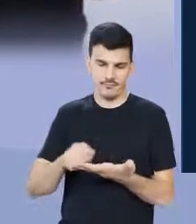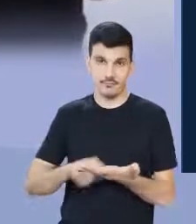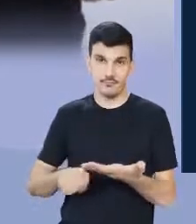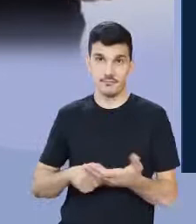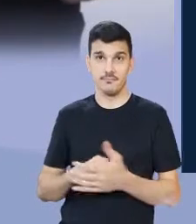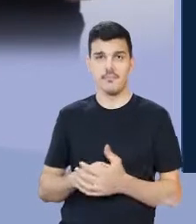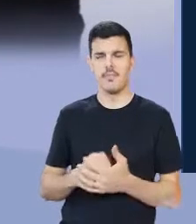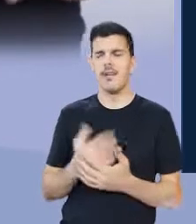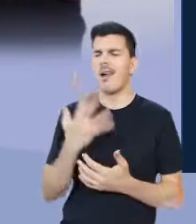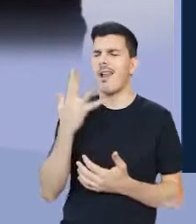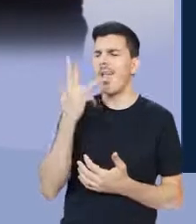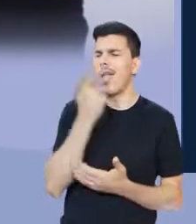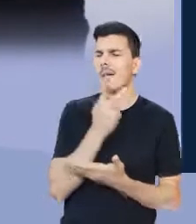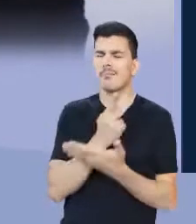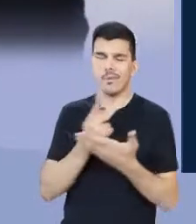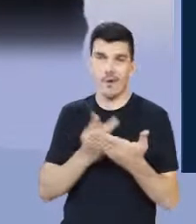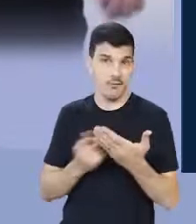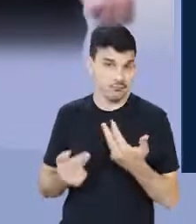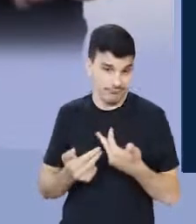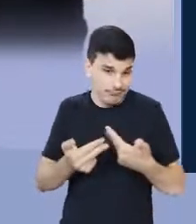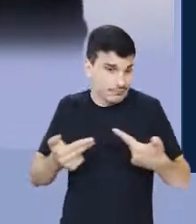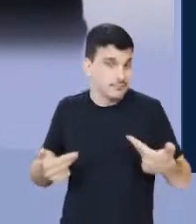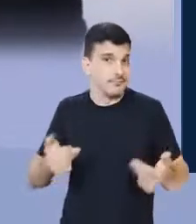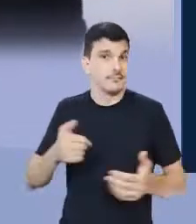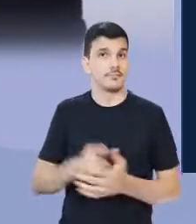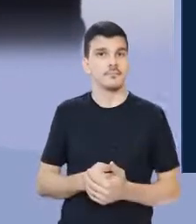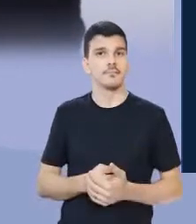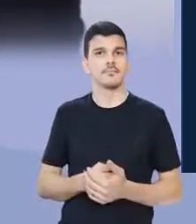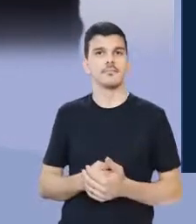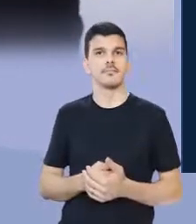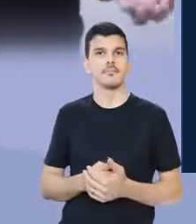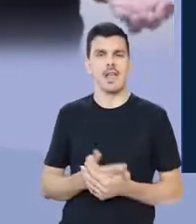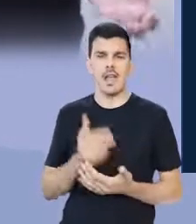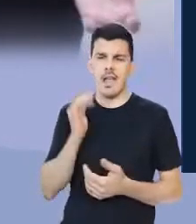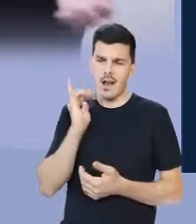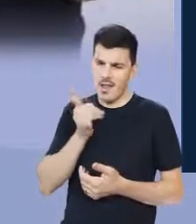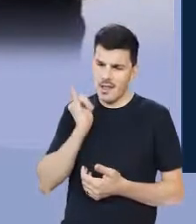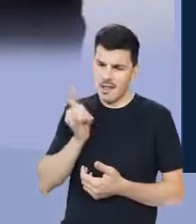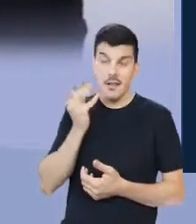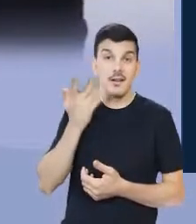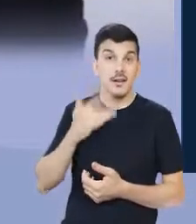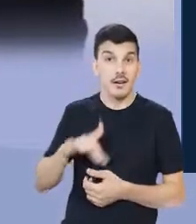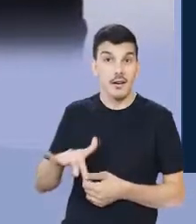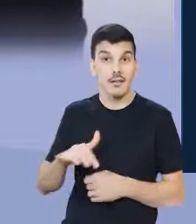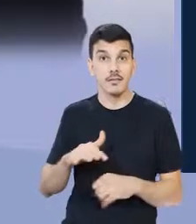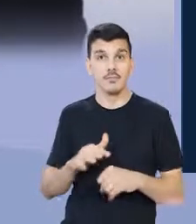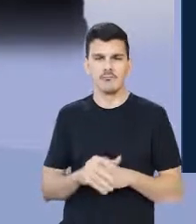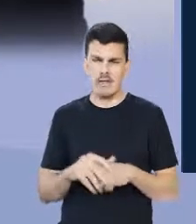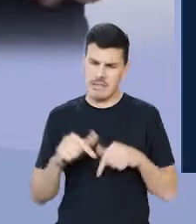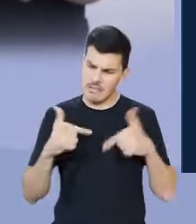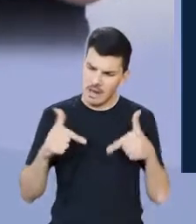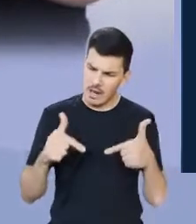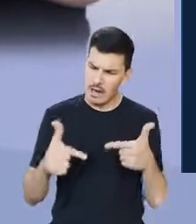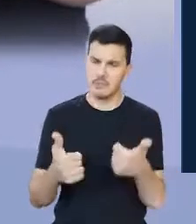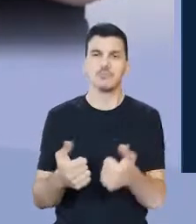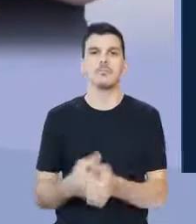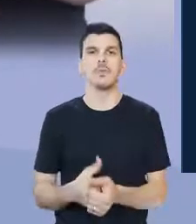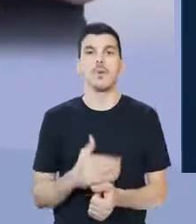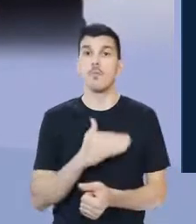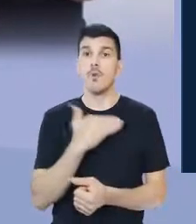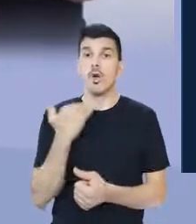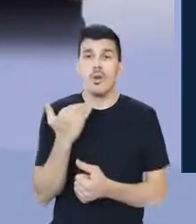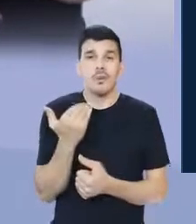compôs lindos poemas haikais, literatura infanto-juvenil, trabalhou